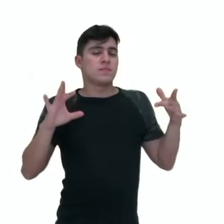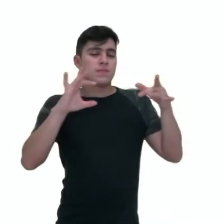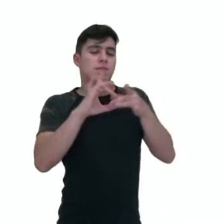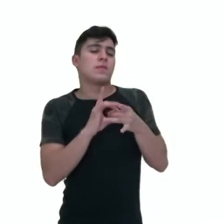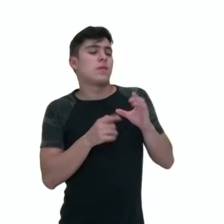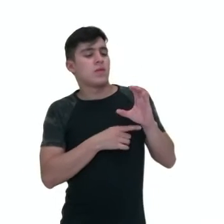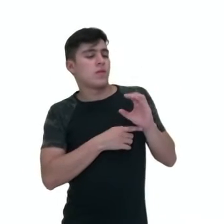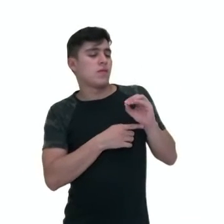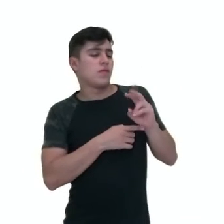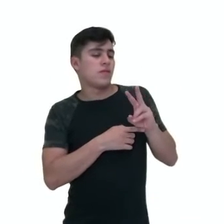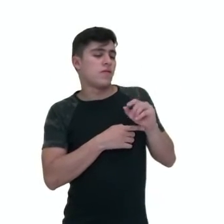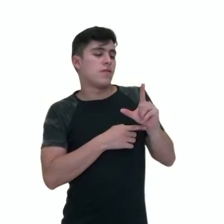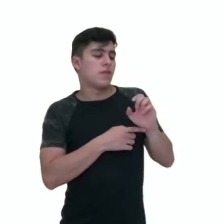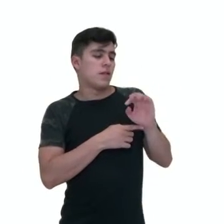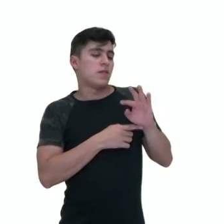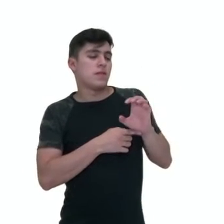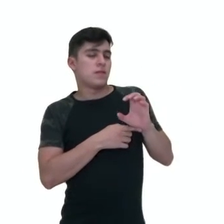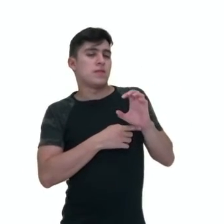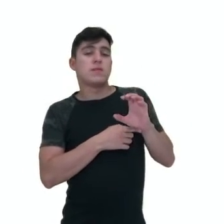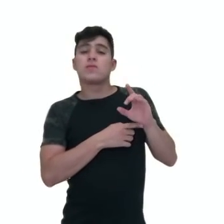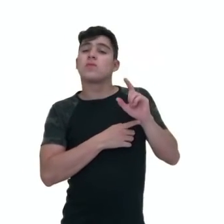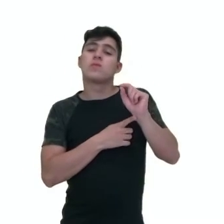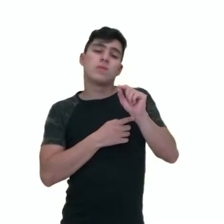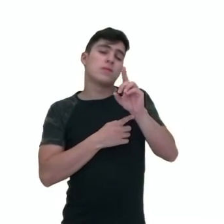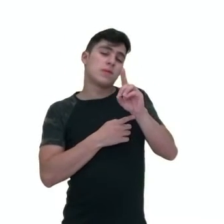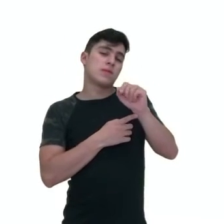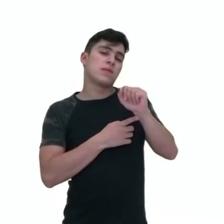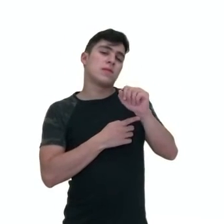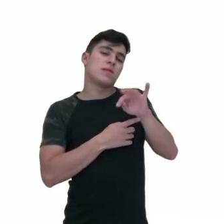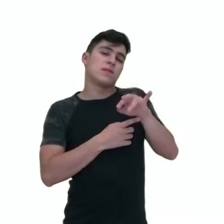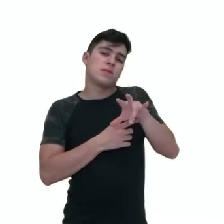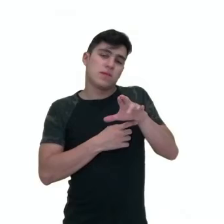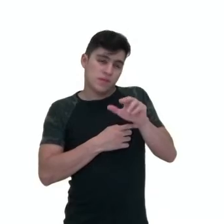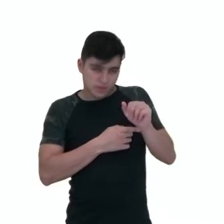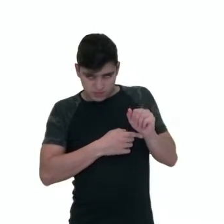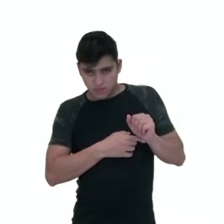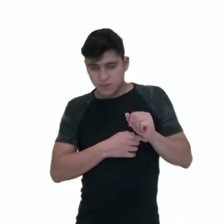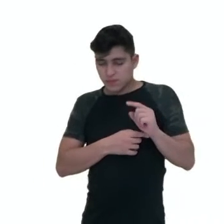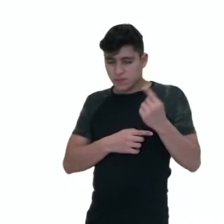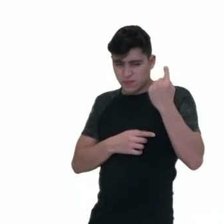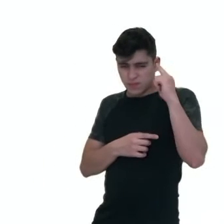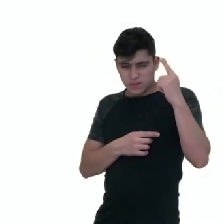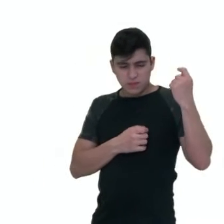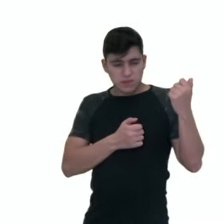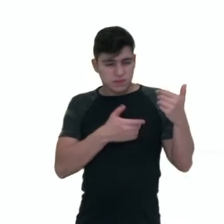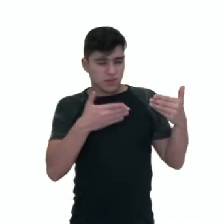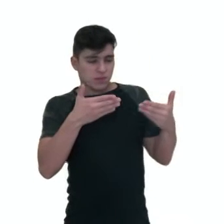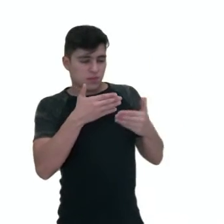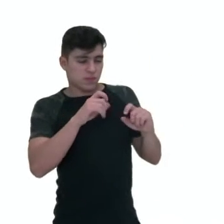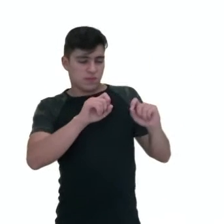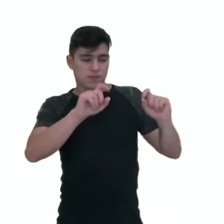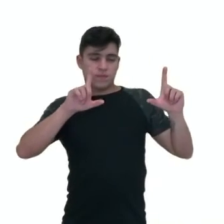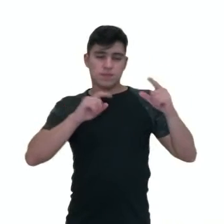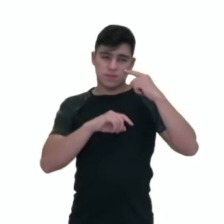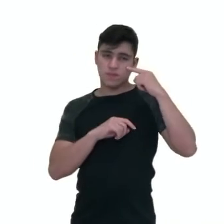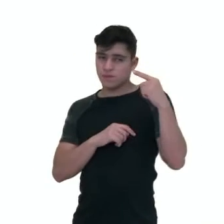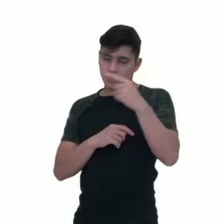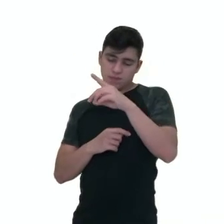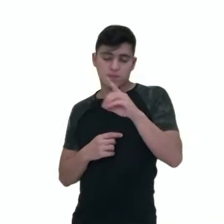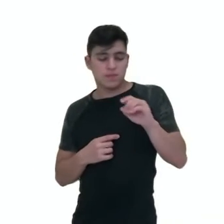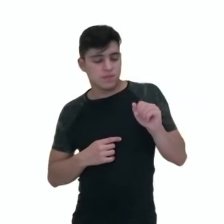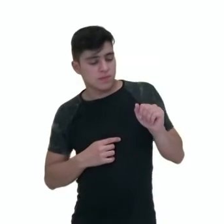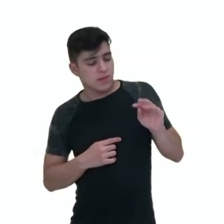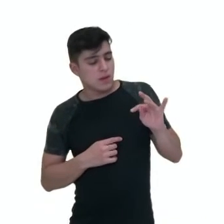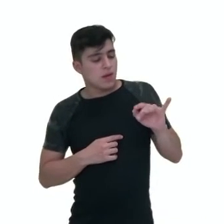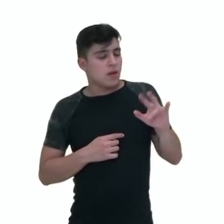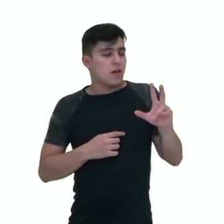covalente coordenada ou dativa. Lá no primeiro slide de abertura estava esta palavra aqui,